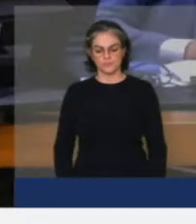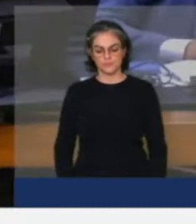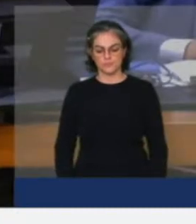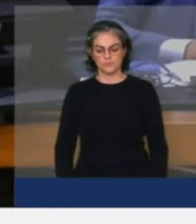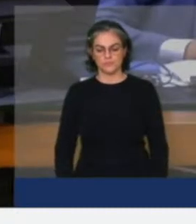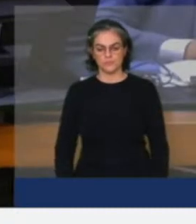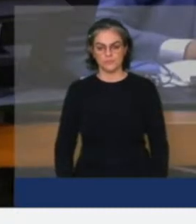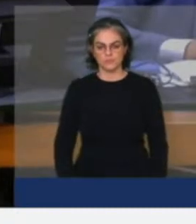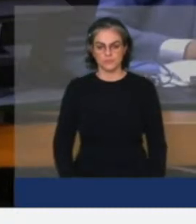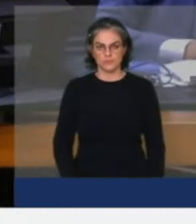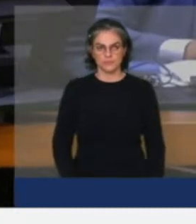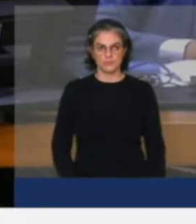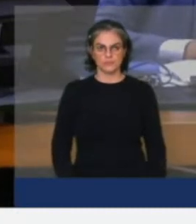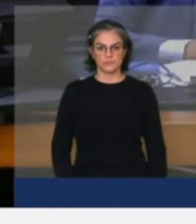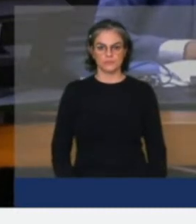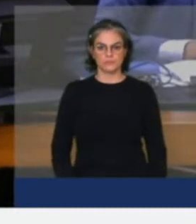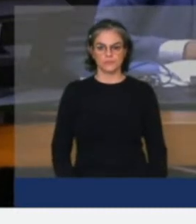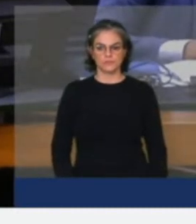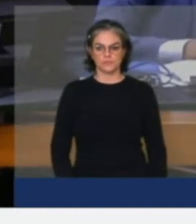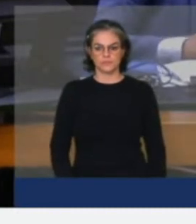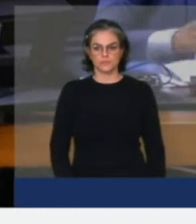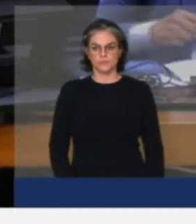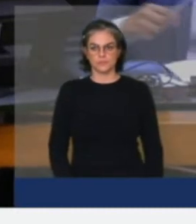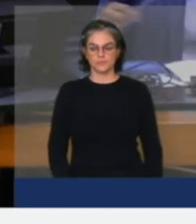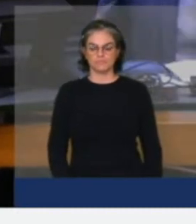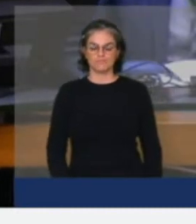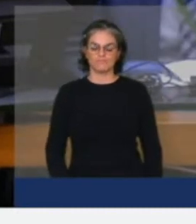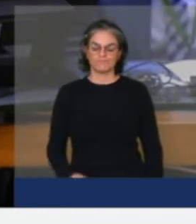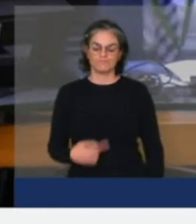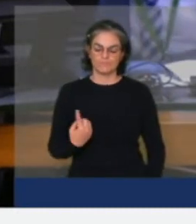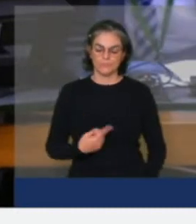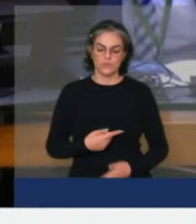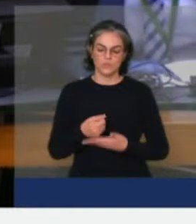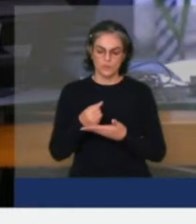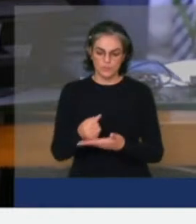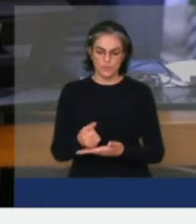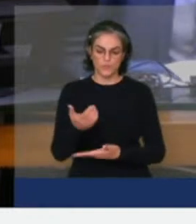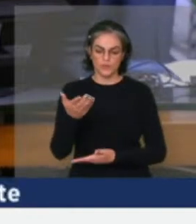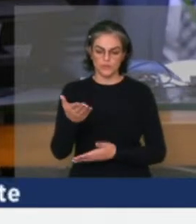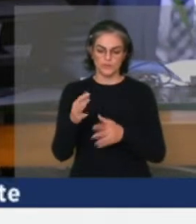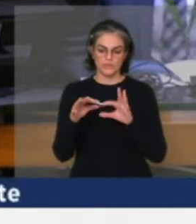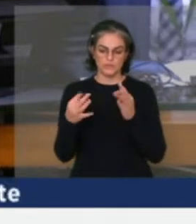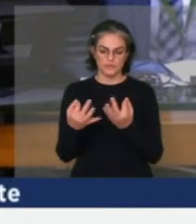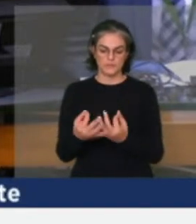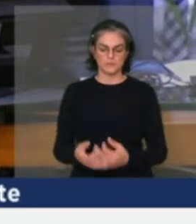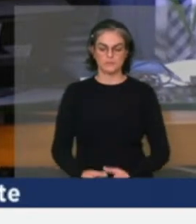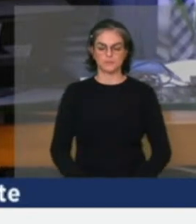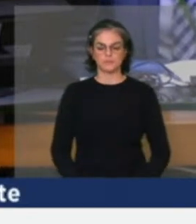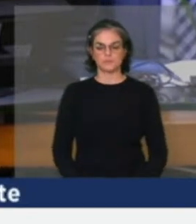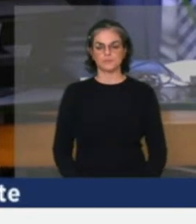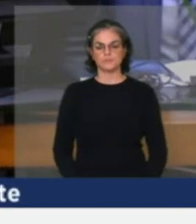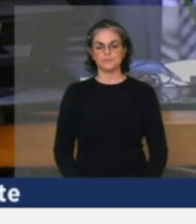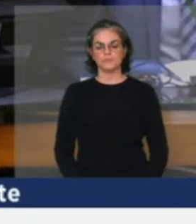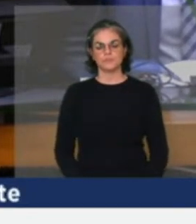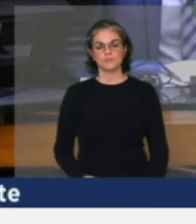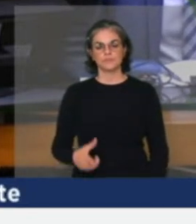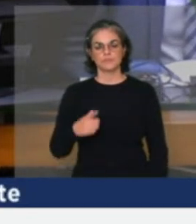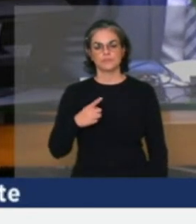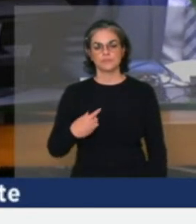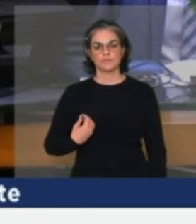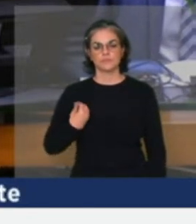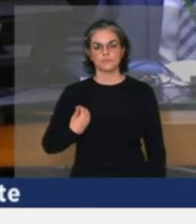Obrigado, deputado Danilo. Solidariedade, vossa casa, vossa excelência e a sua família. A lista de presença registra o acesso